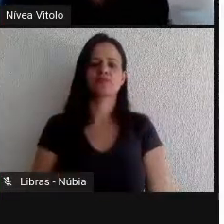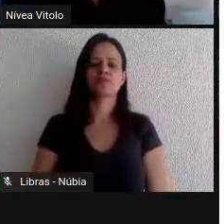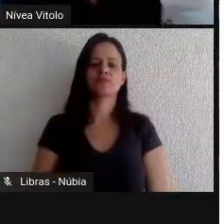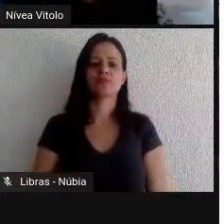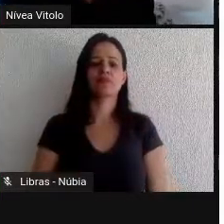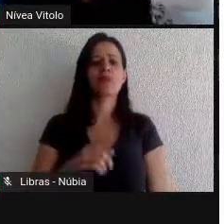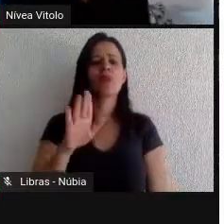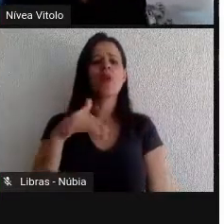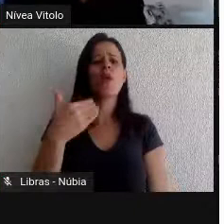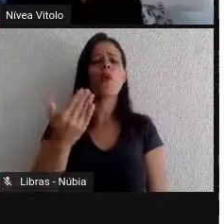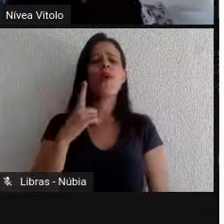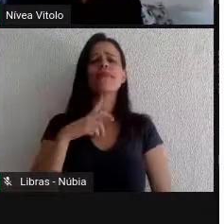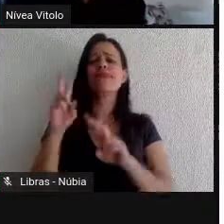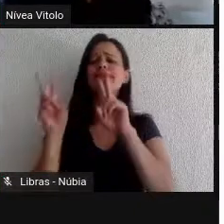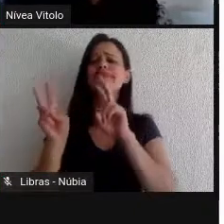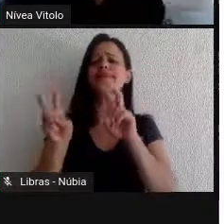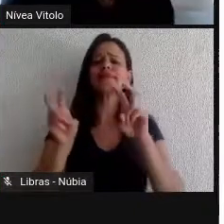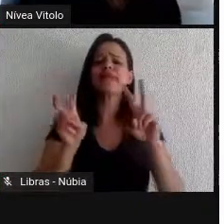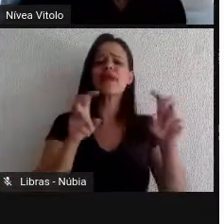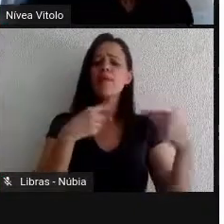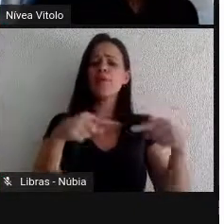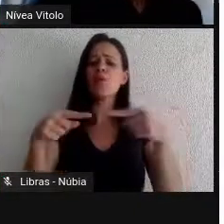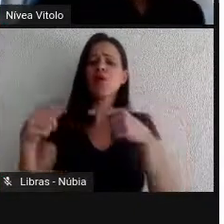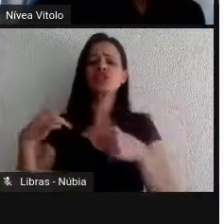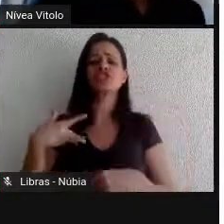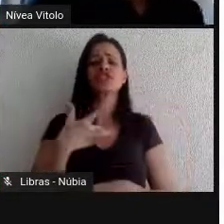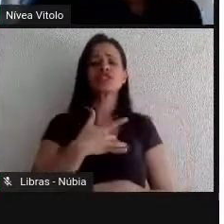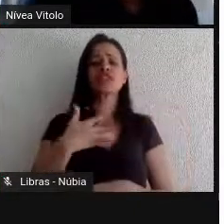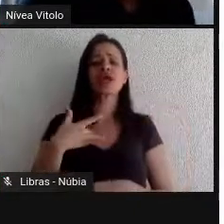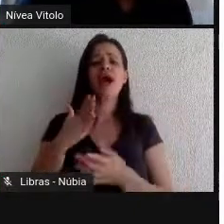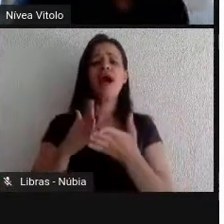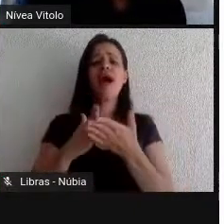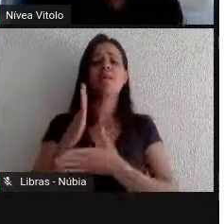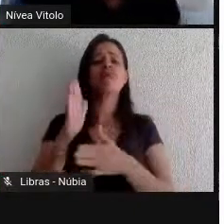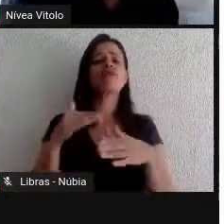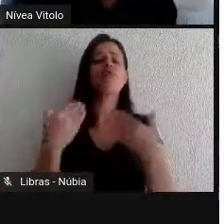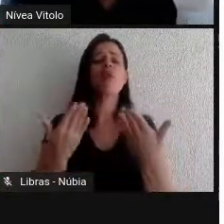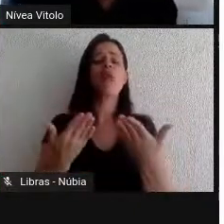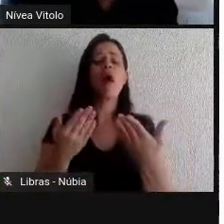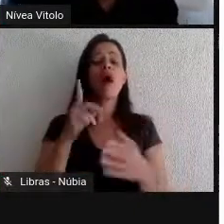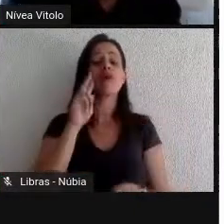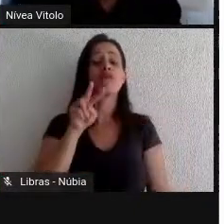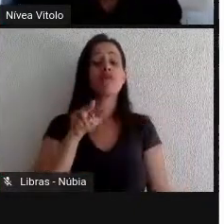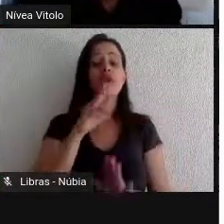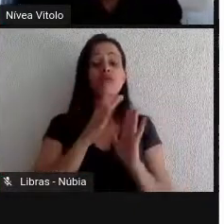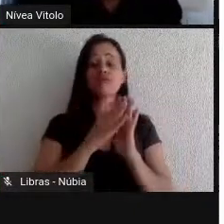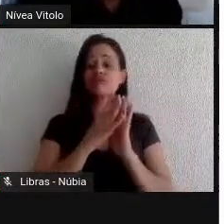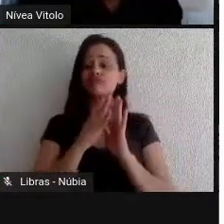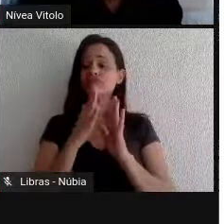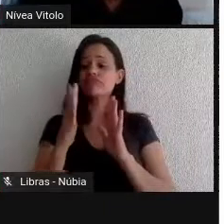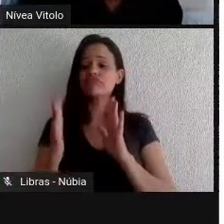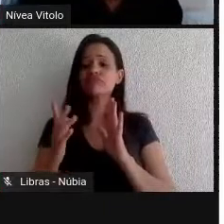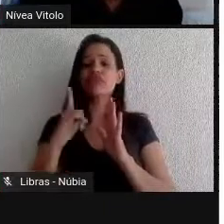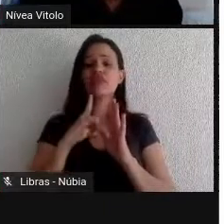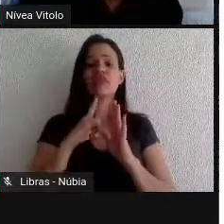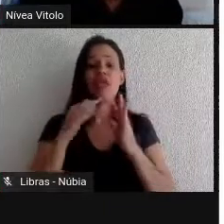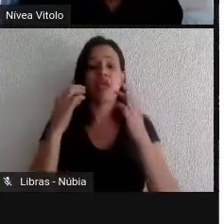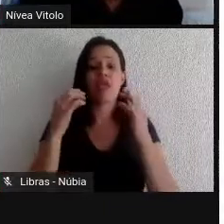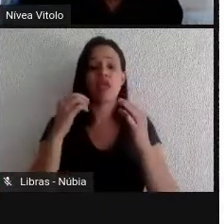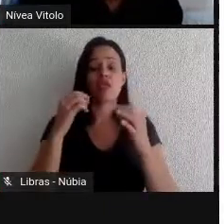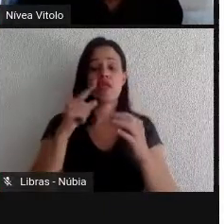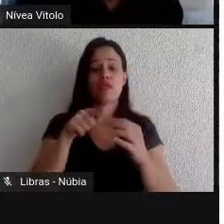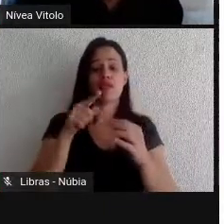Quais os temas das políticas de saúde que foram aprovados? A gente verificou também que tanto o poder executivo quanto o